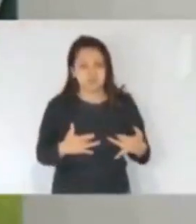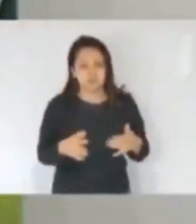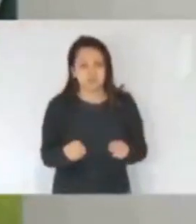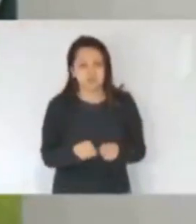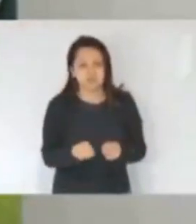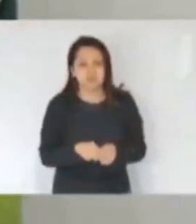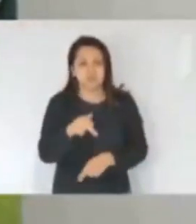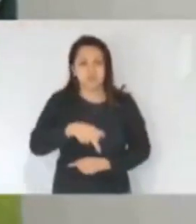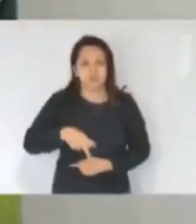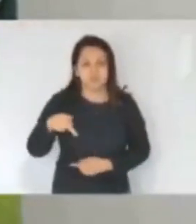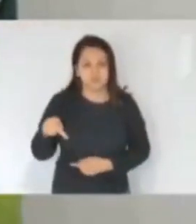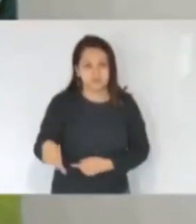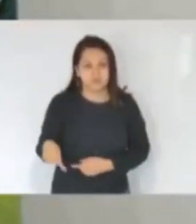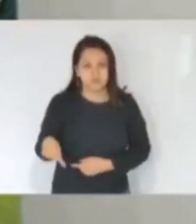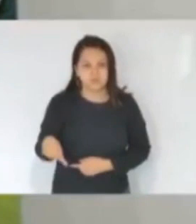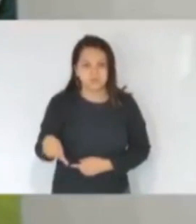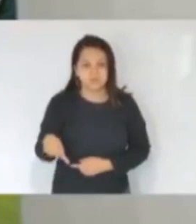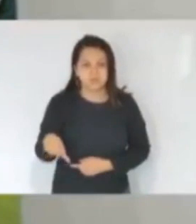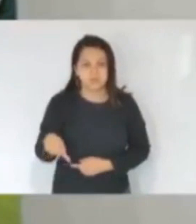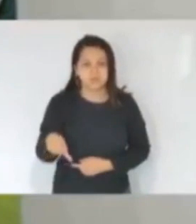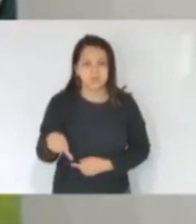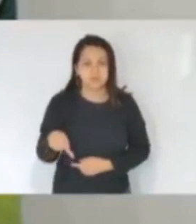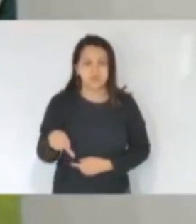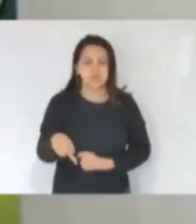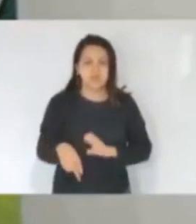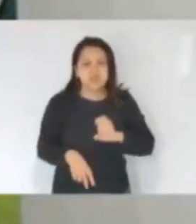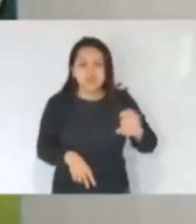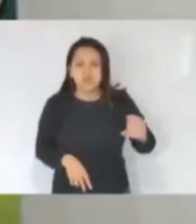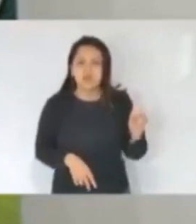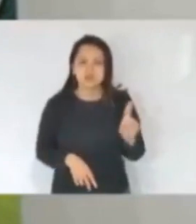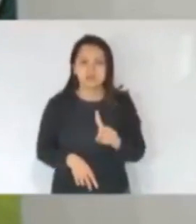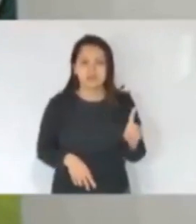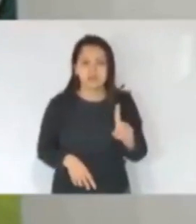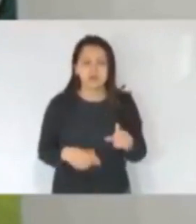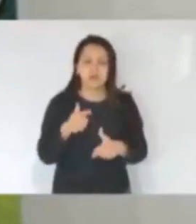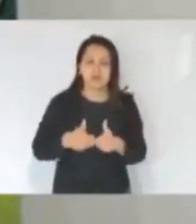aos professores que não são de esquerda e que estão enfrentando